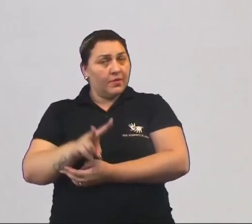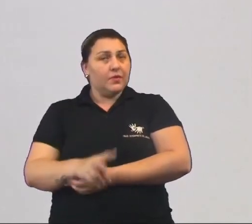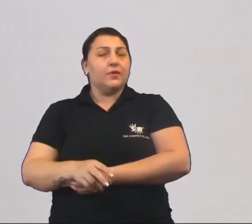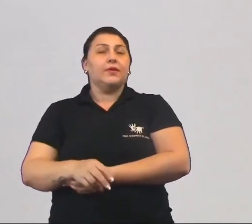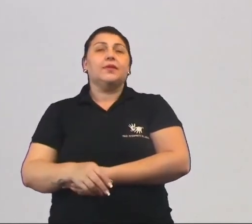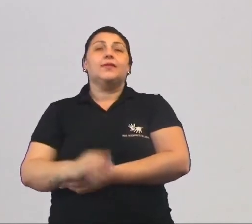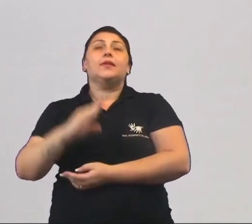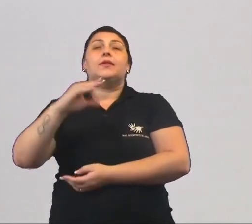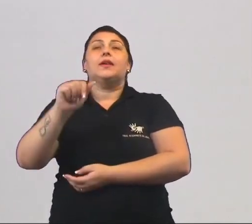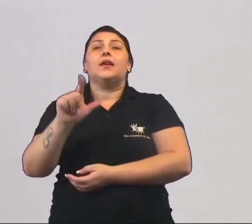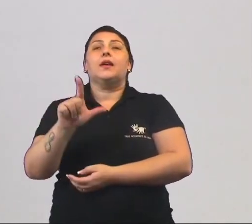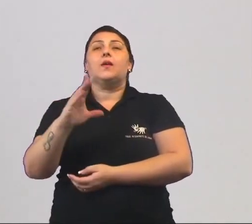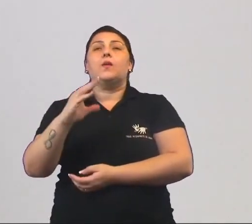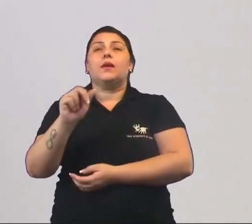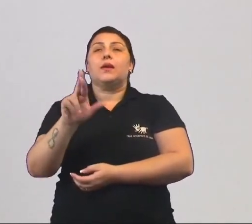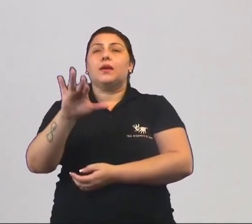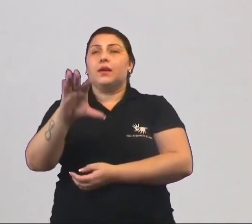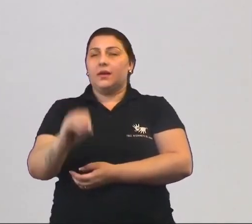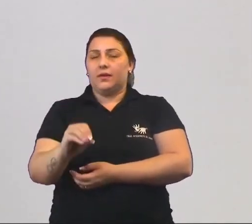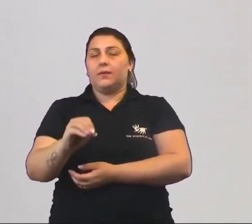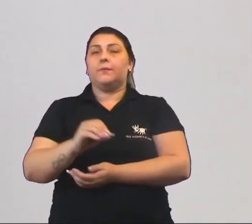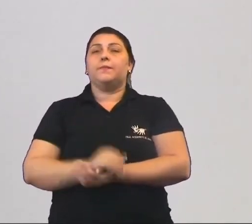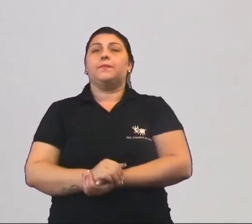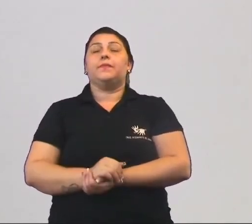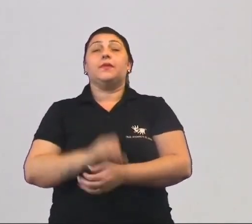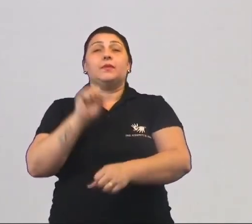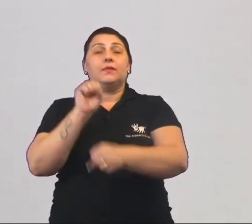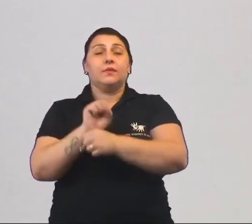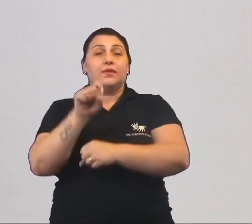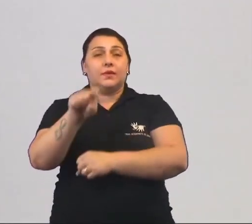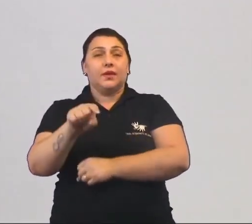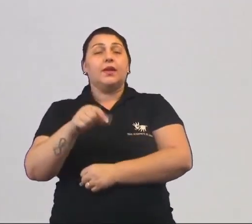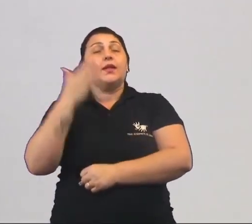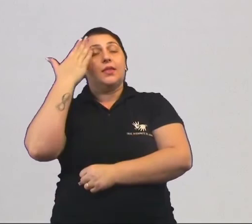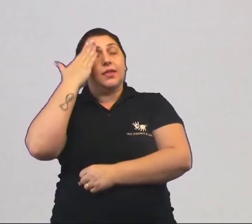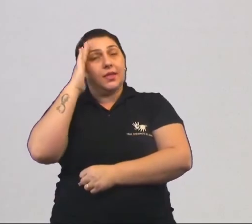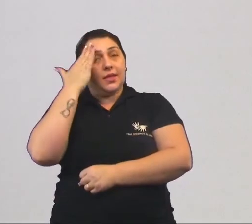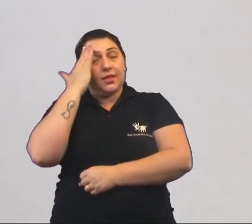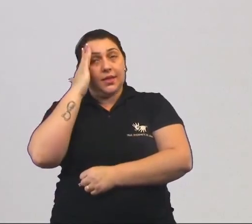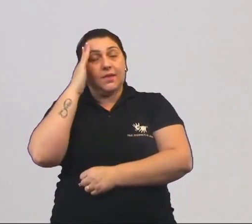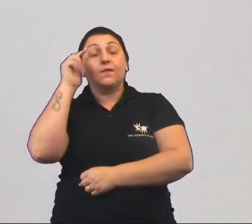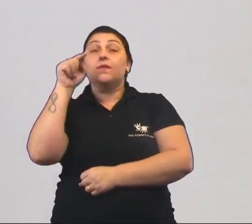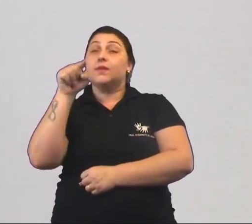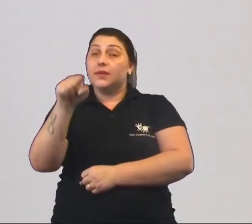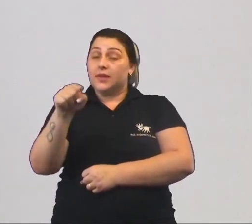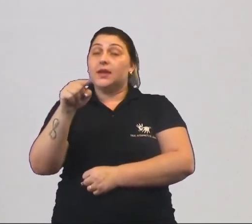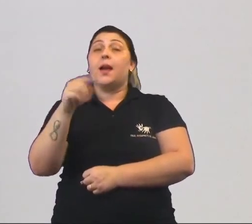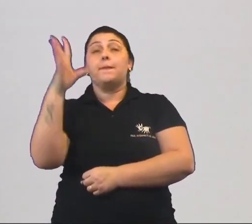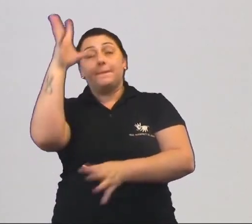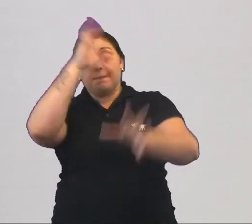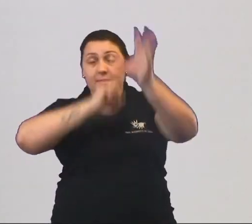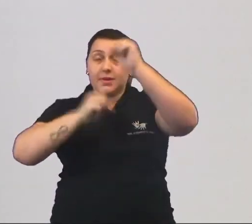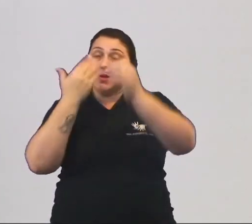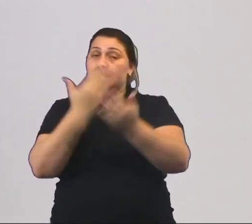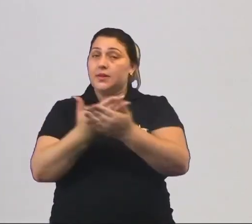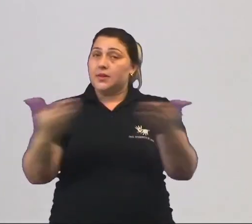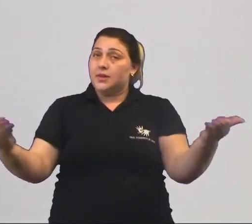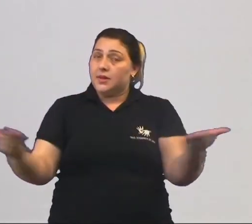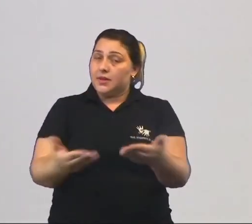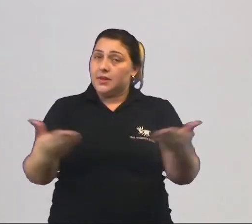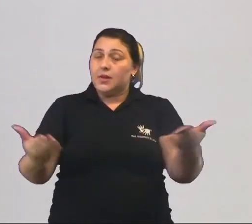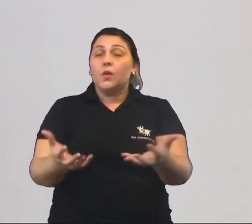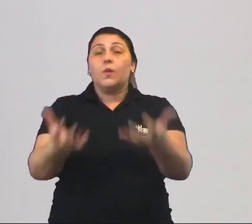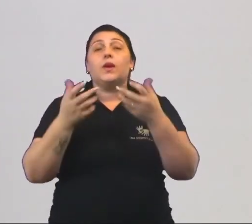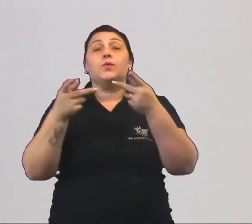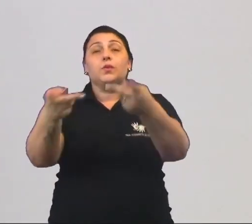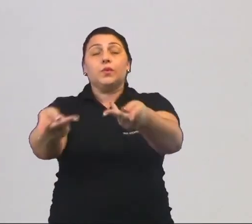o solo calcário, isso mesmo. E turma, eu espero que vocês tenham compreendido, que vocês tenham aprendido na aula de hoje e